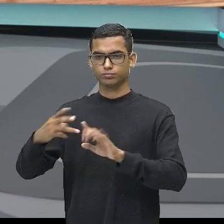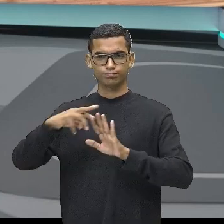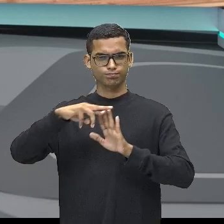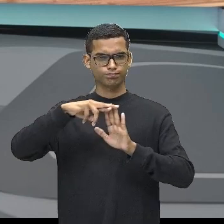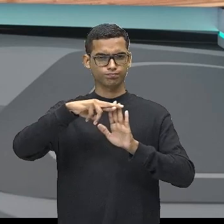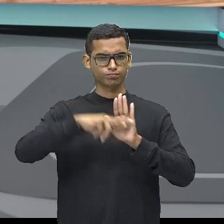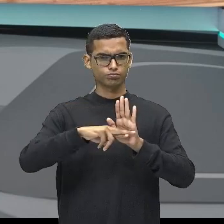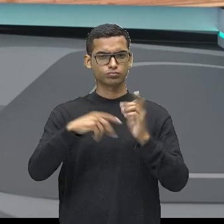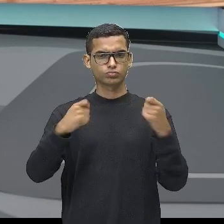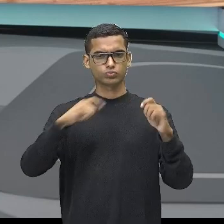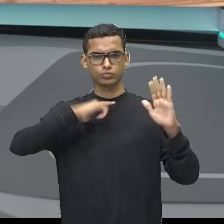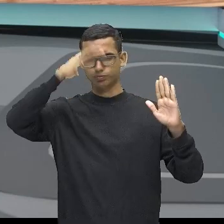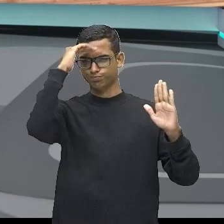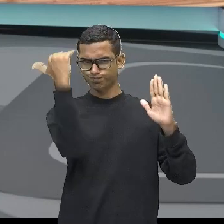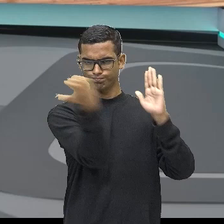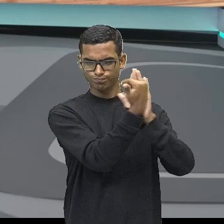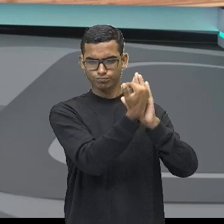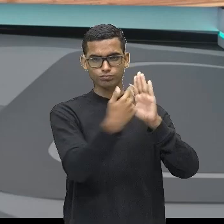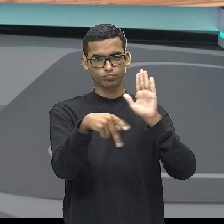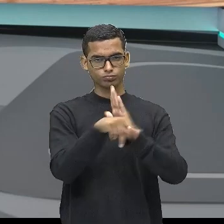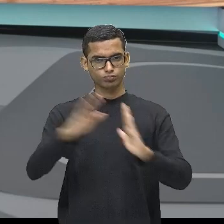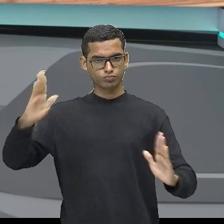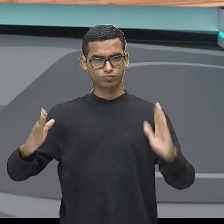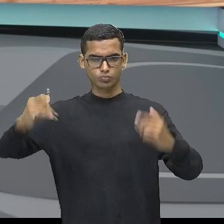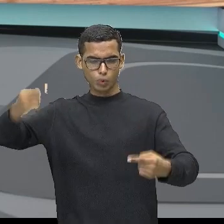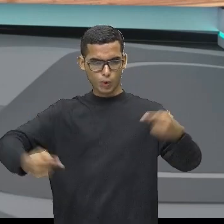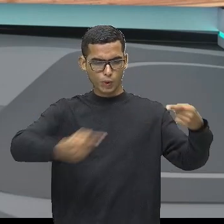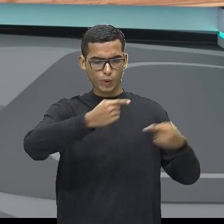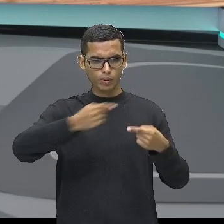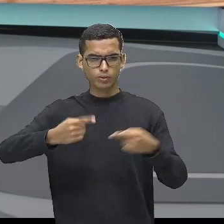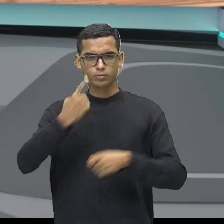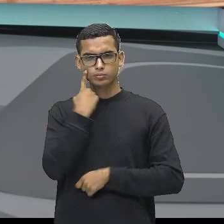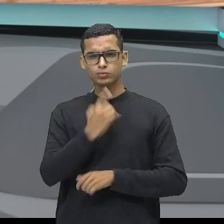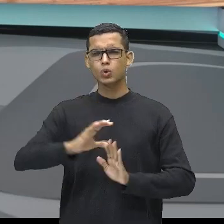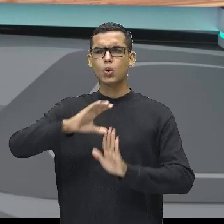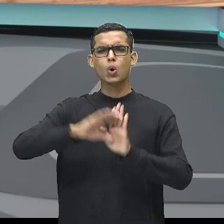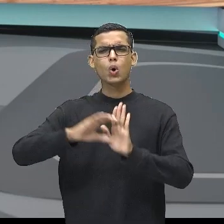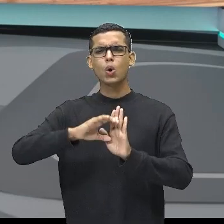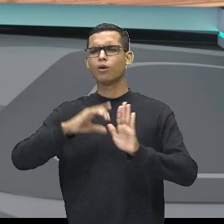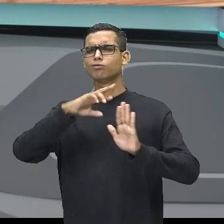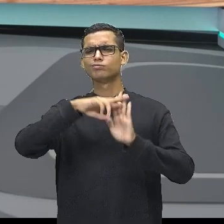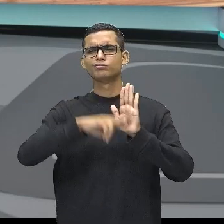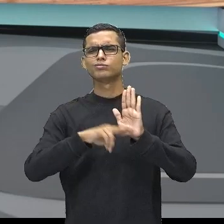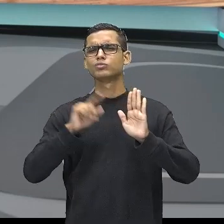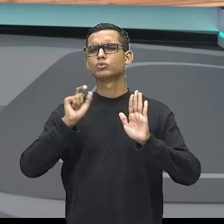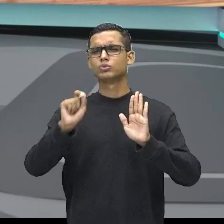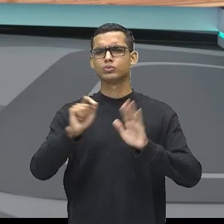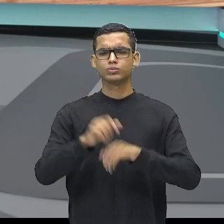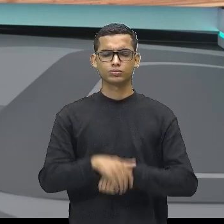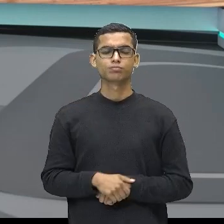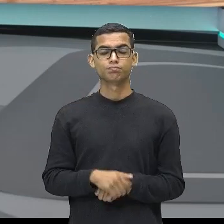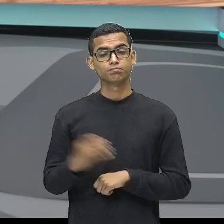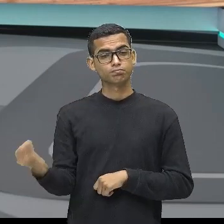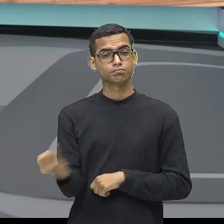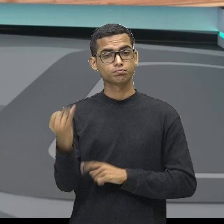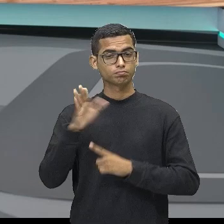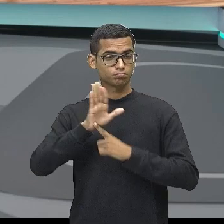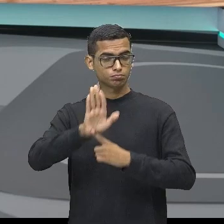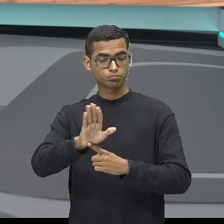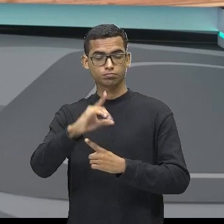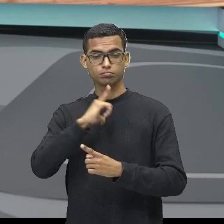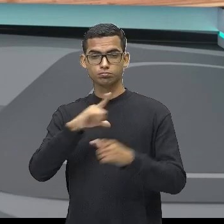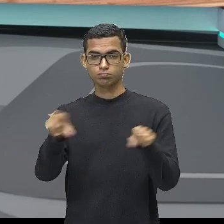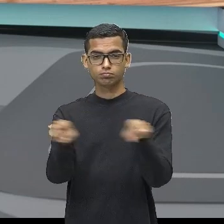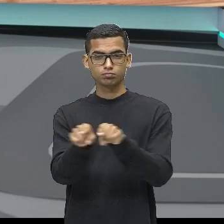ser seguidas ali durante o debate. A definição das regras é importante. E quem apresentou essa definição